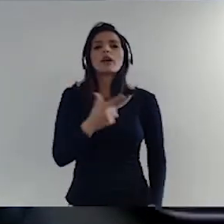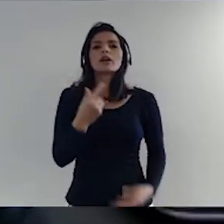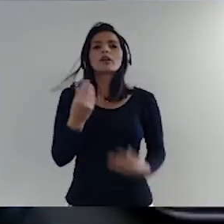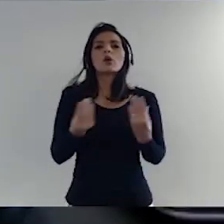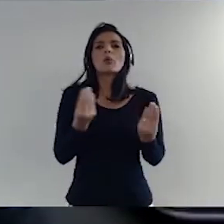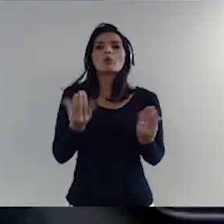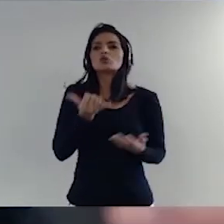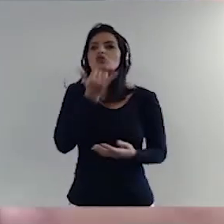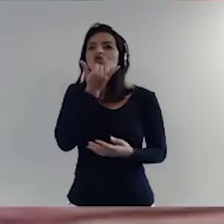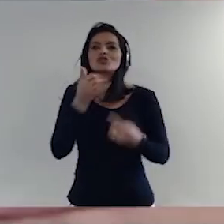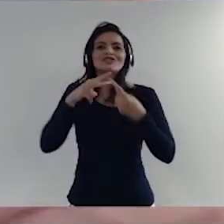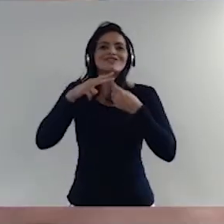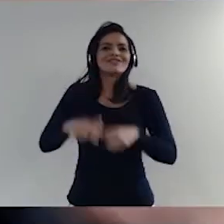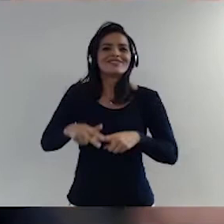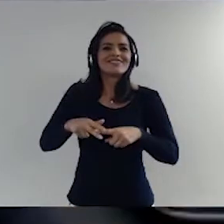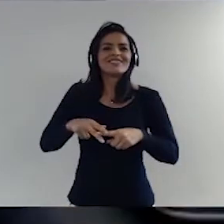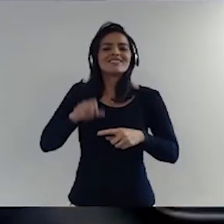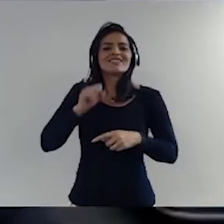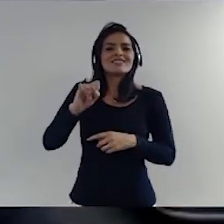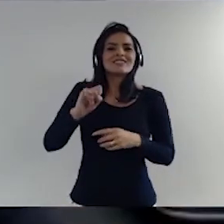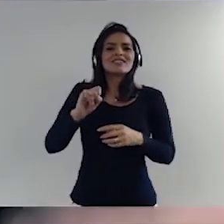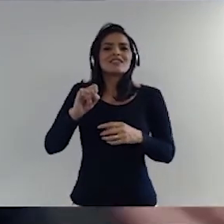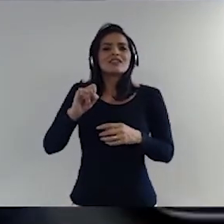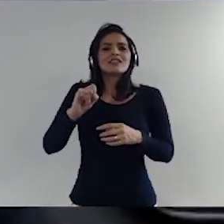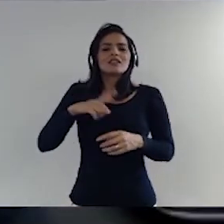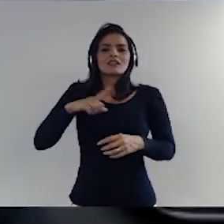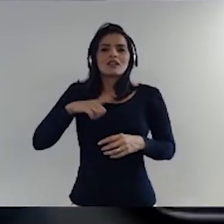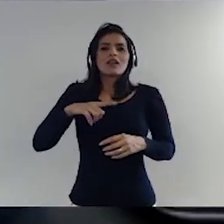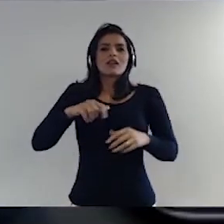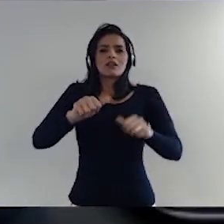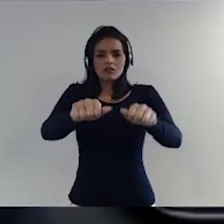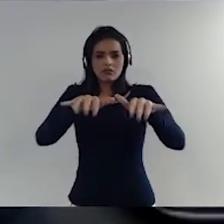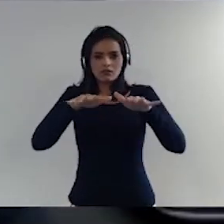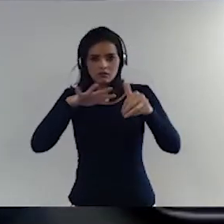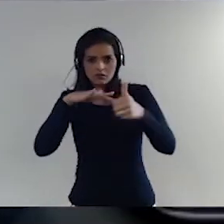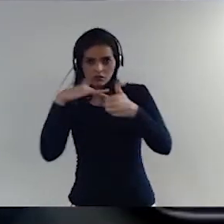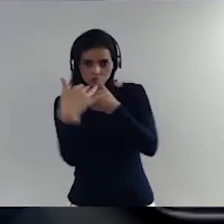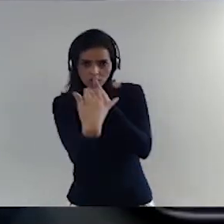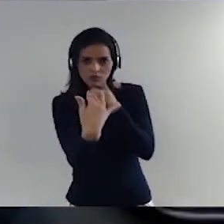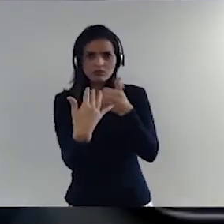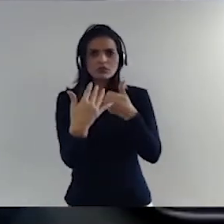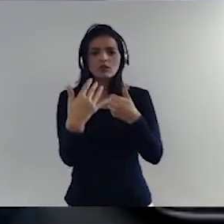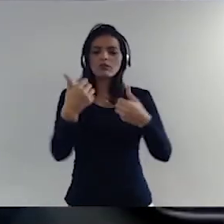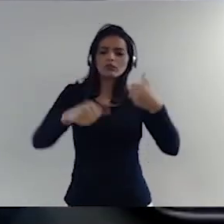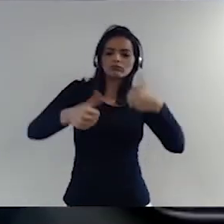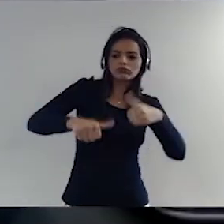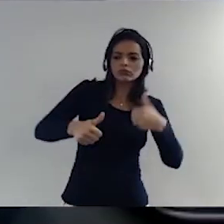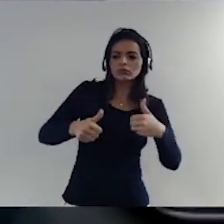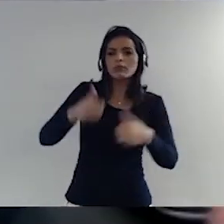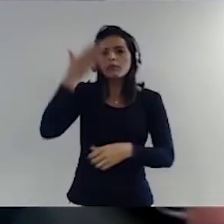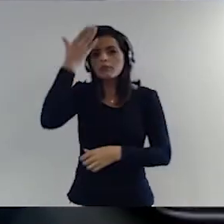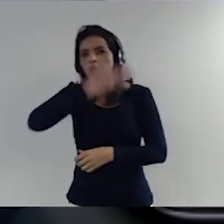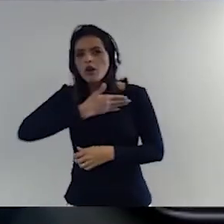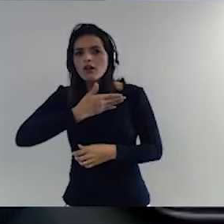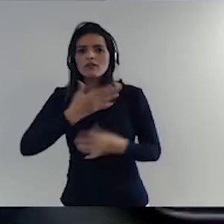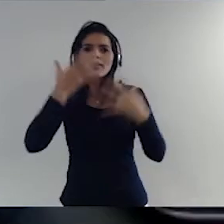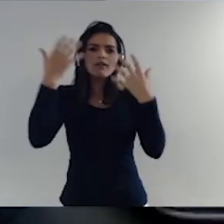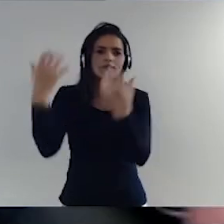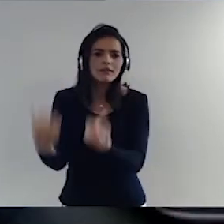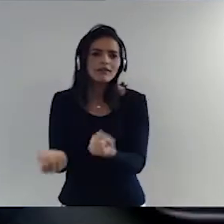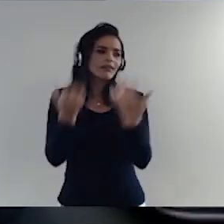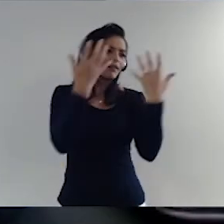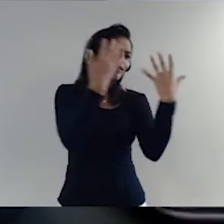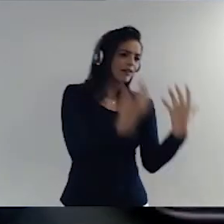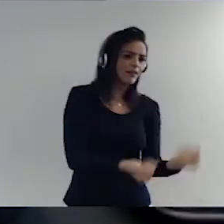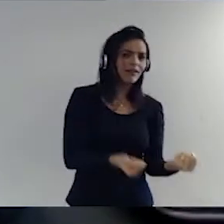fazer quando se desenvolve uma audiência para produzir provas que conte com a concordância das